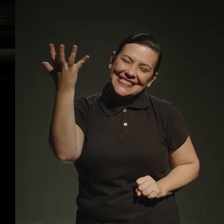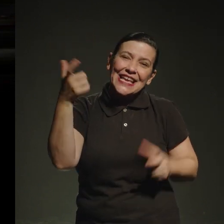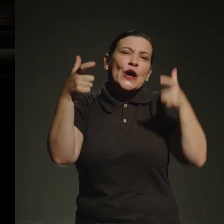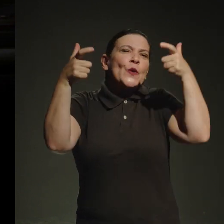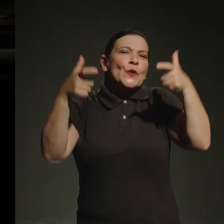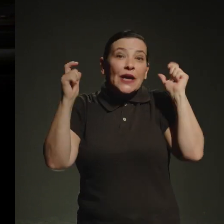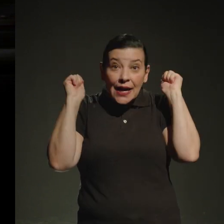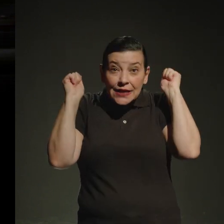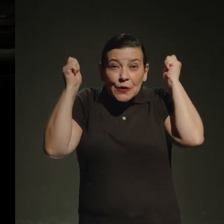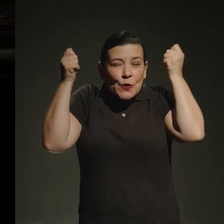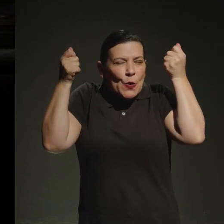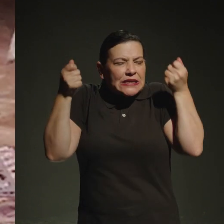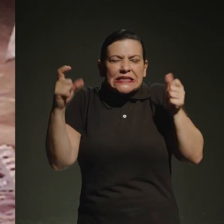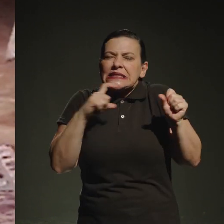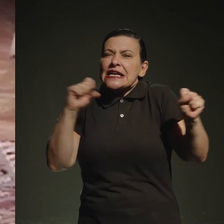A Groenlândia.